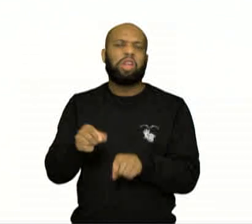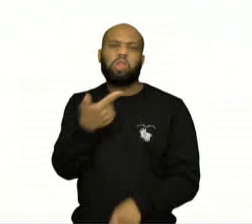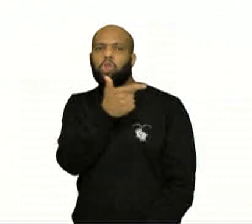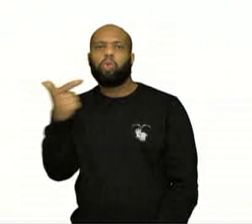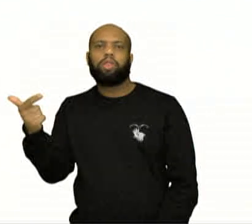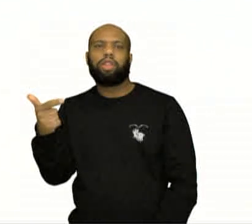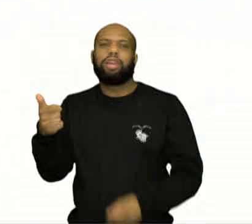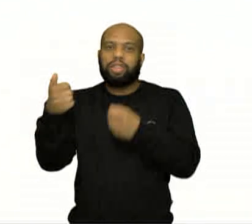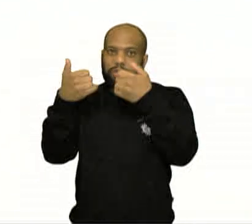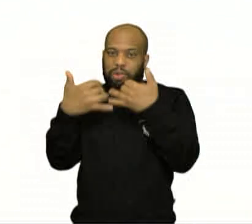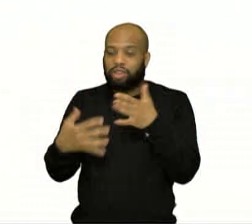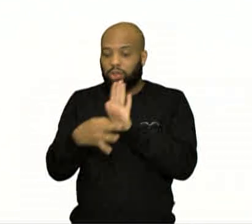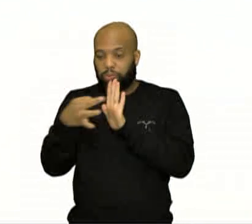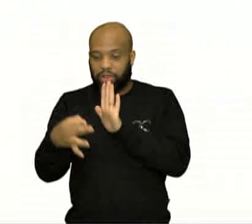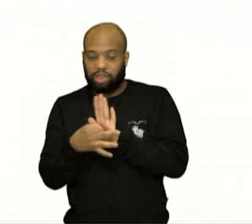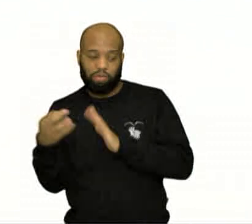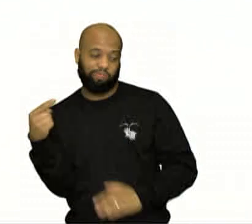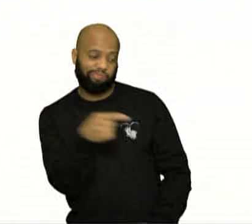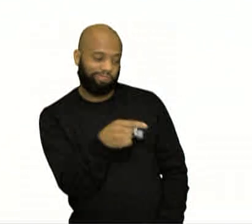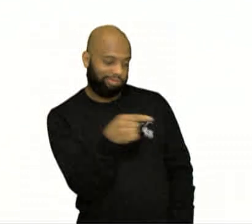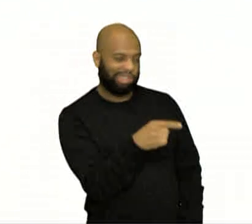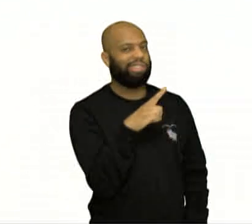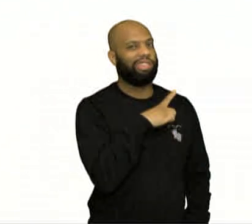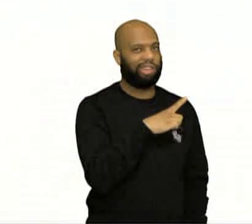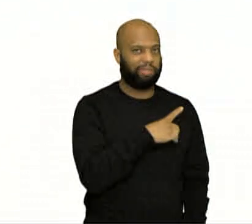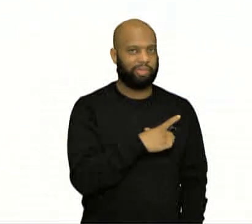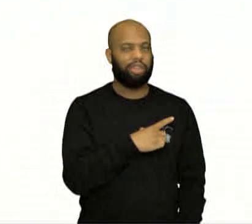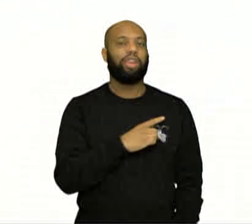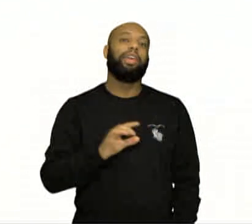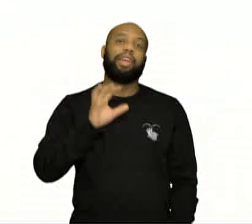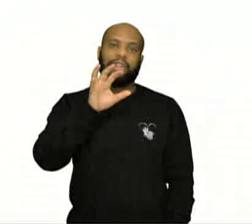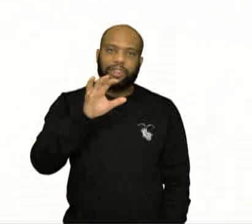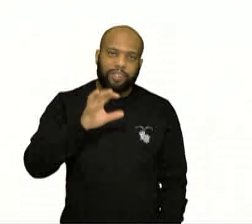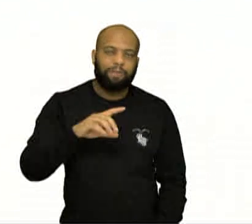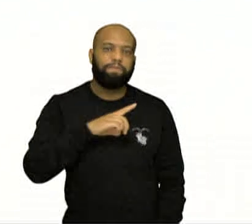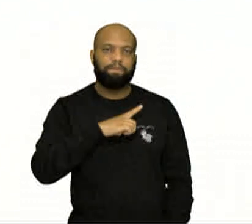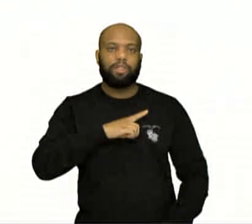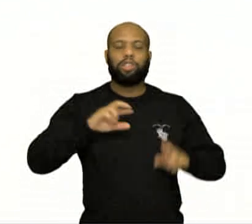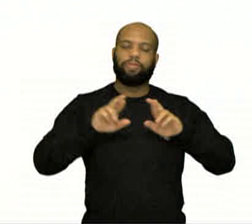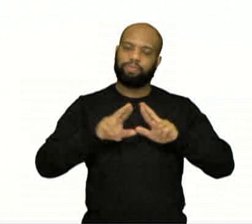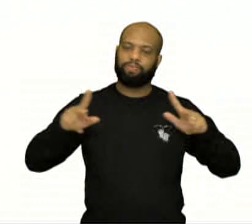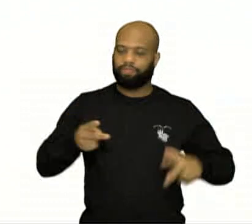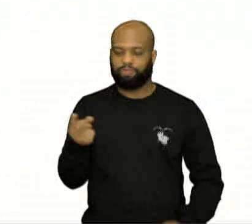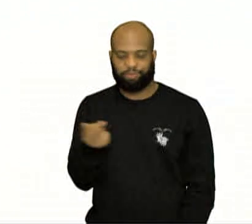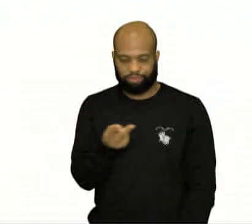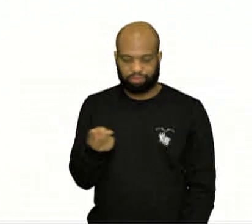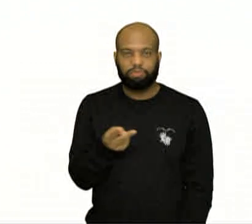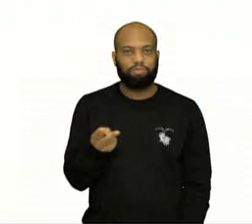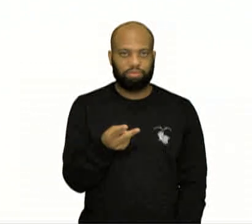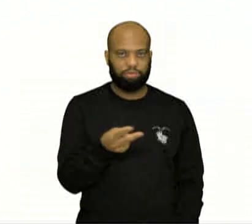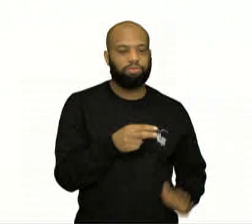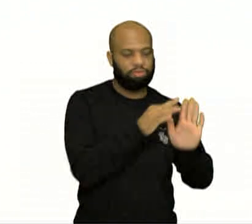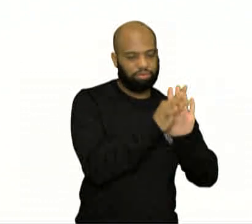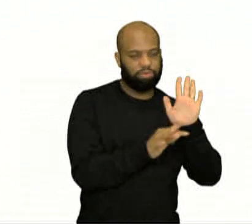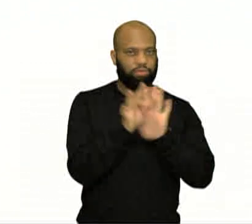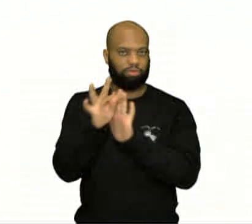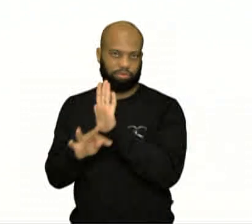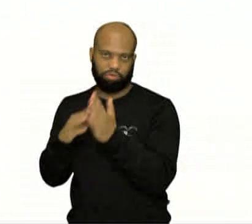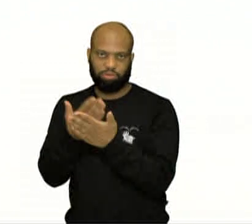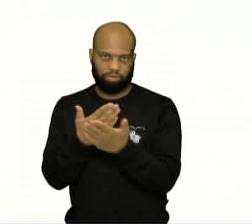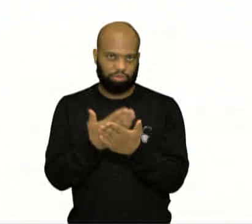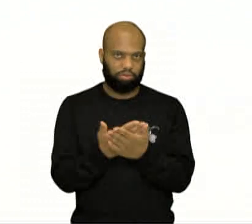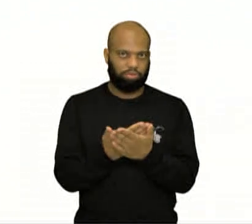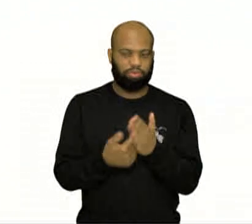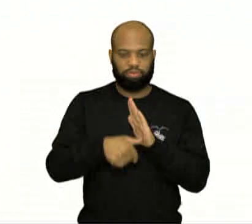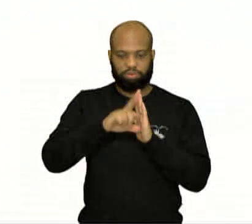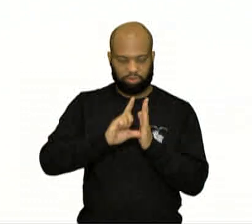como ocorre na resenha crítica. Então é isso que nós temos ali, a diferença entre os dois textos que a gente viu agora há